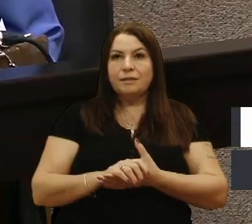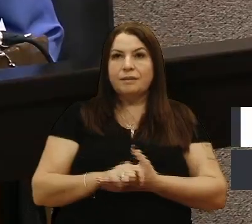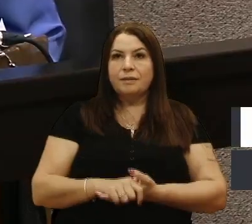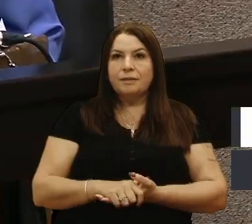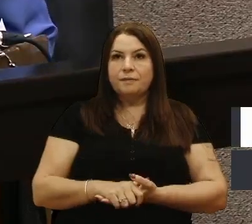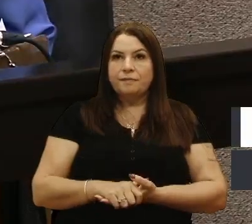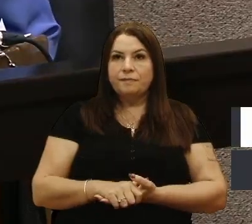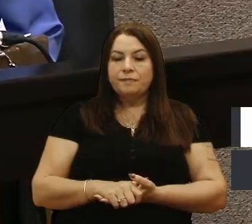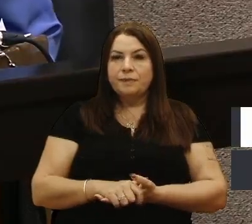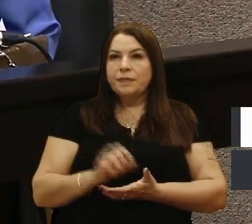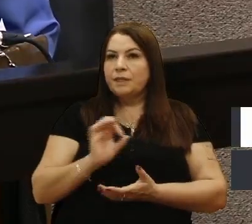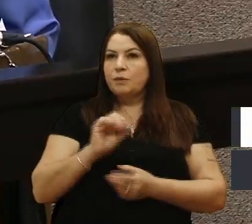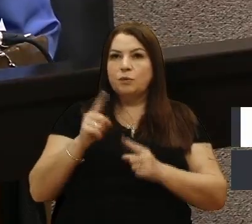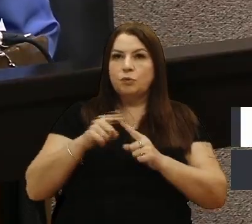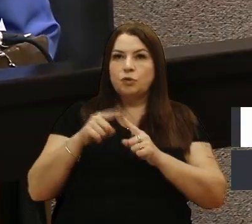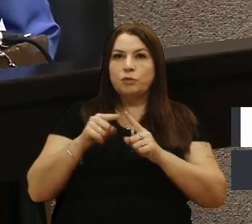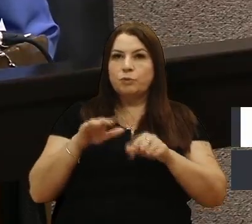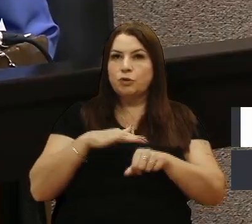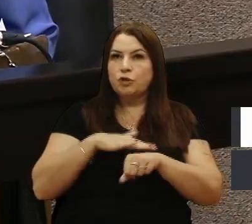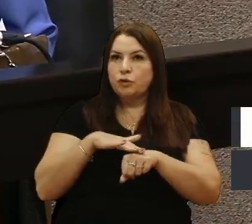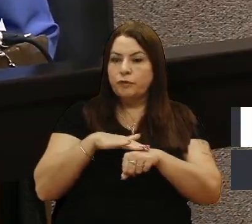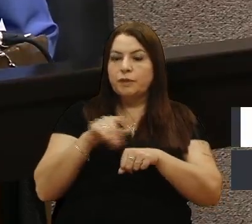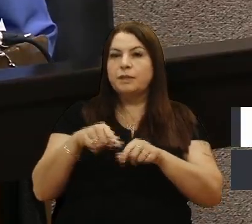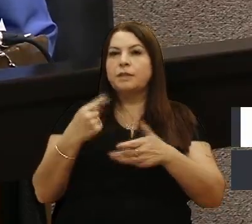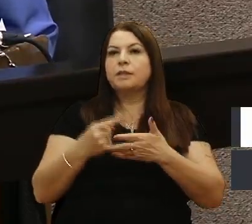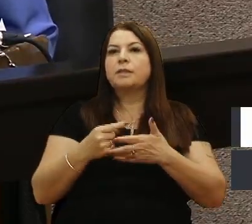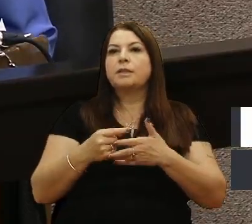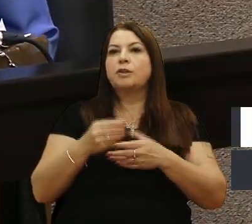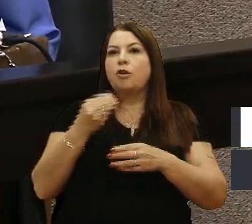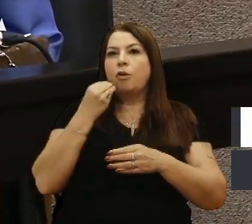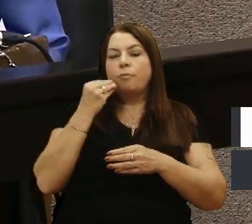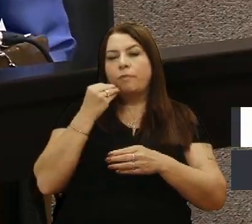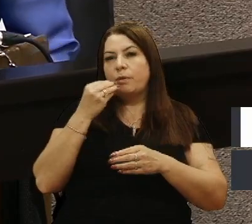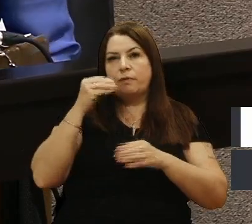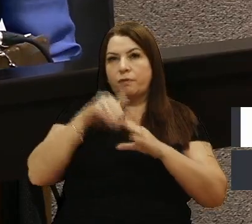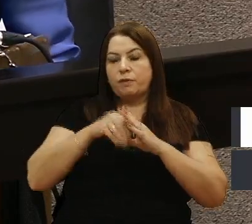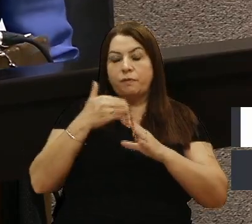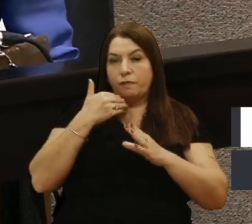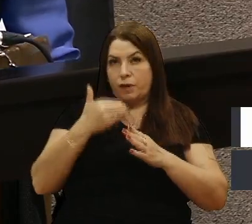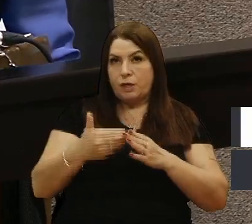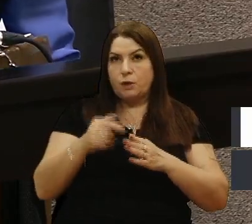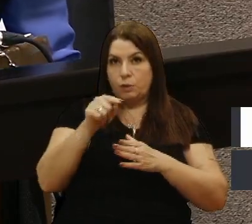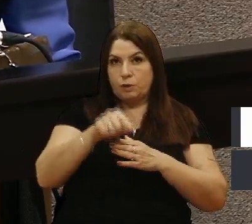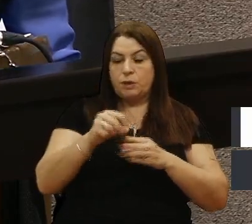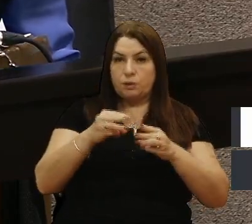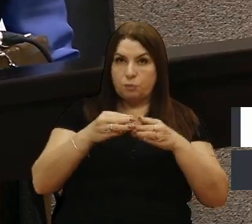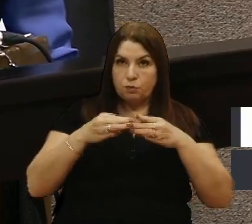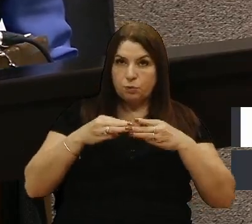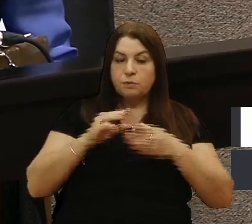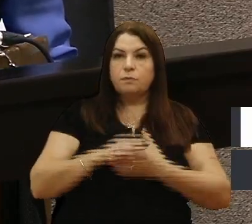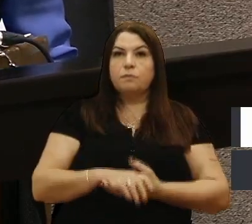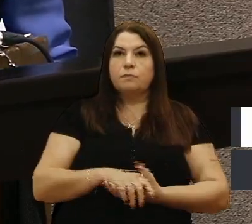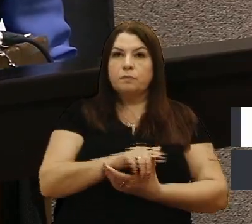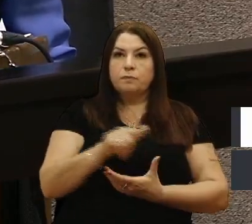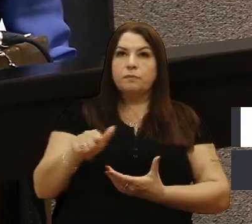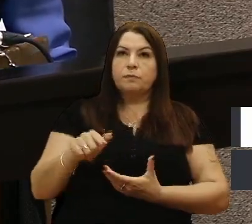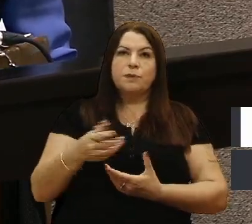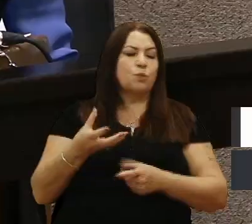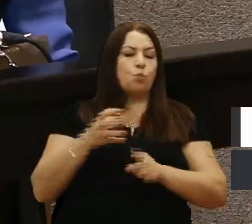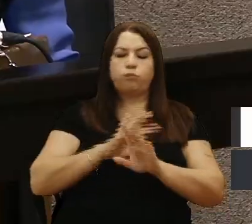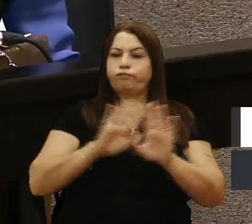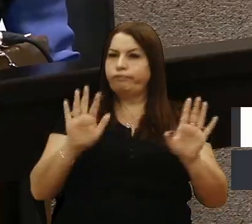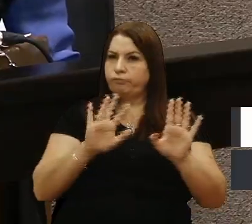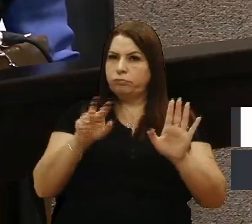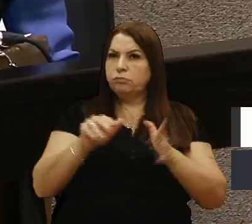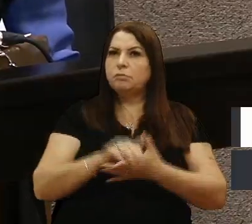sem nenhum tipo de consulta. Então, obviamente, votarei favorável a essa moção, em repúdio,